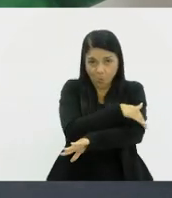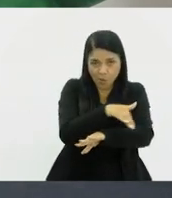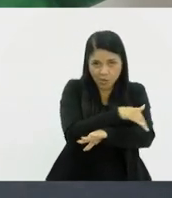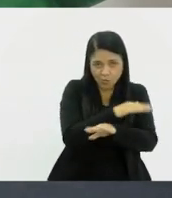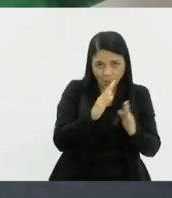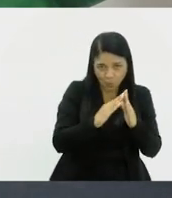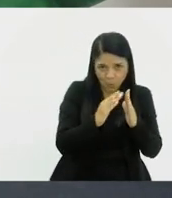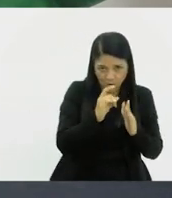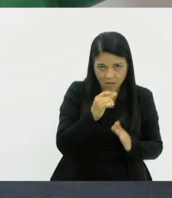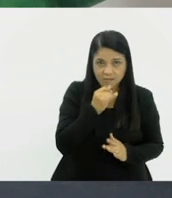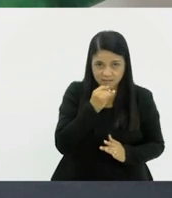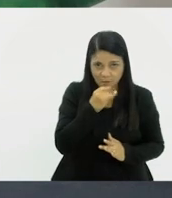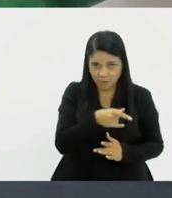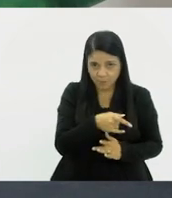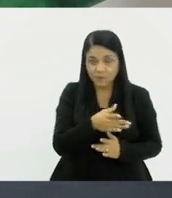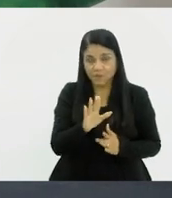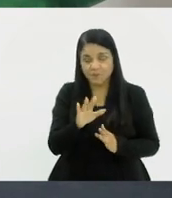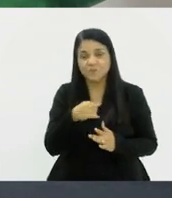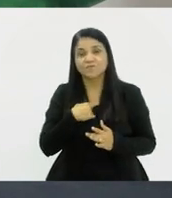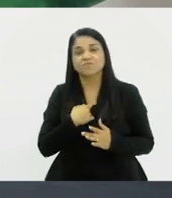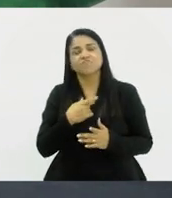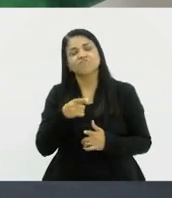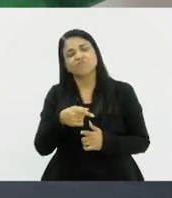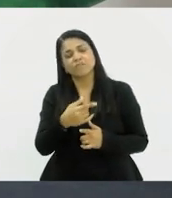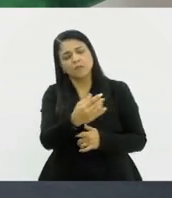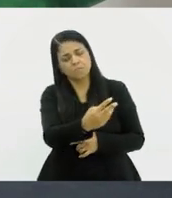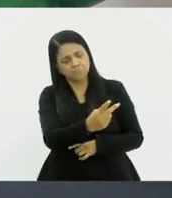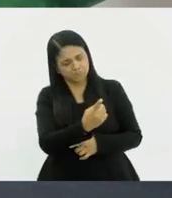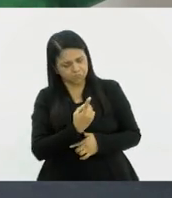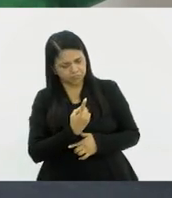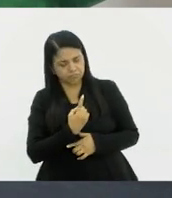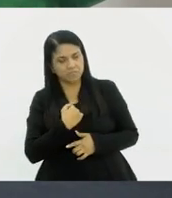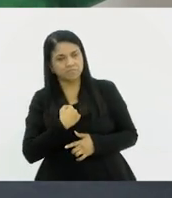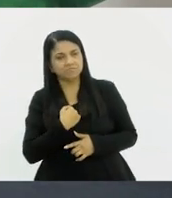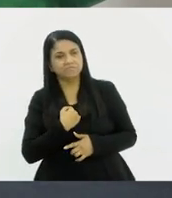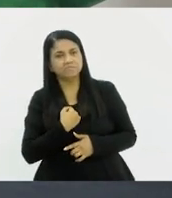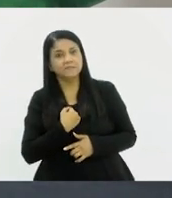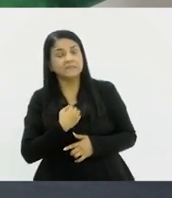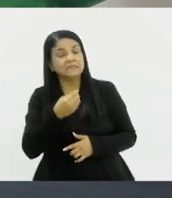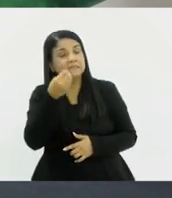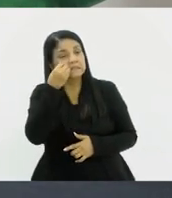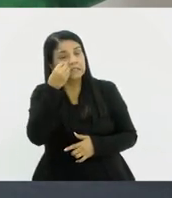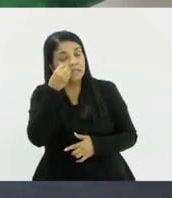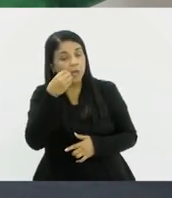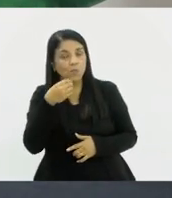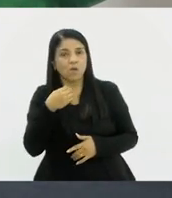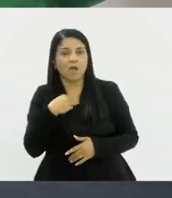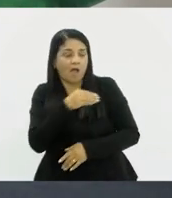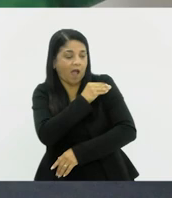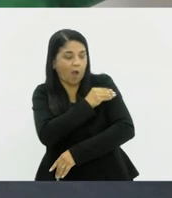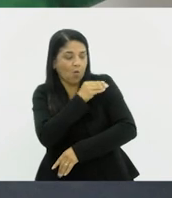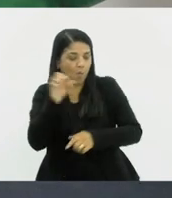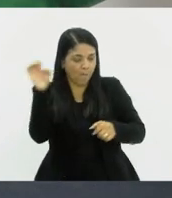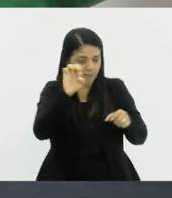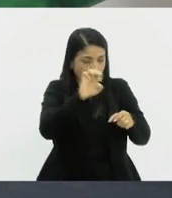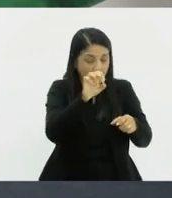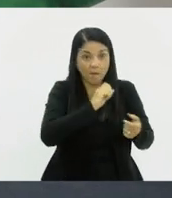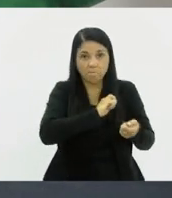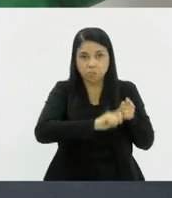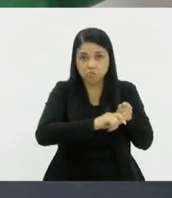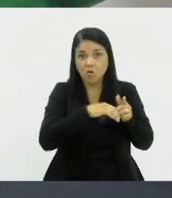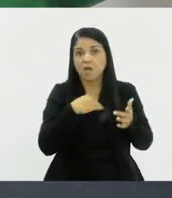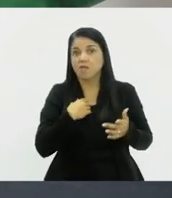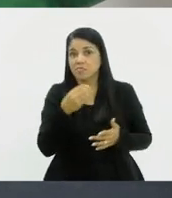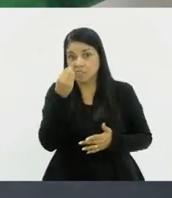e eu tive um caso de um morador de rua que uma vez ele veio me procurar porque tentaram jogar alco em cima dele ele foi na delegacia para fazer